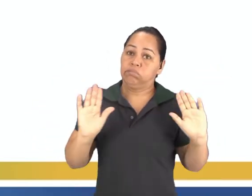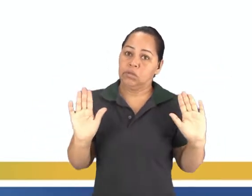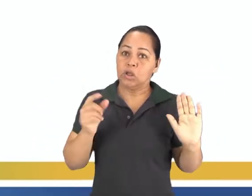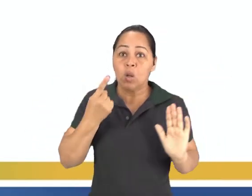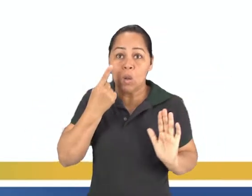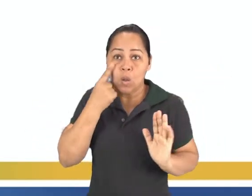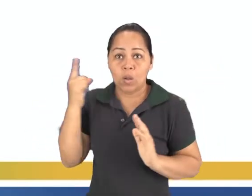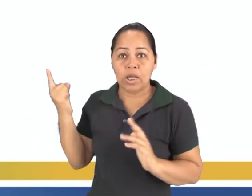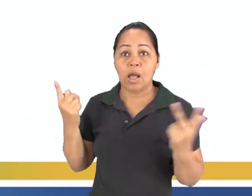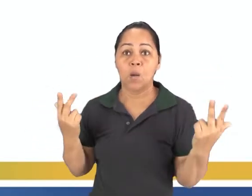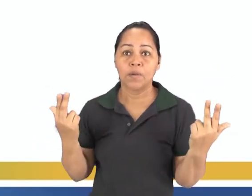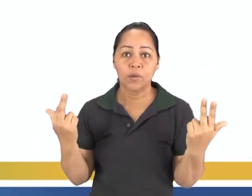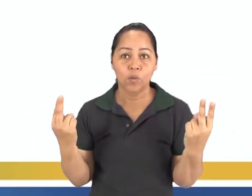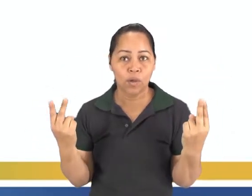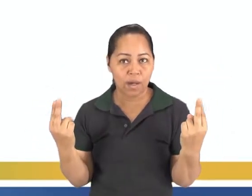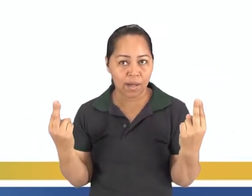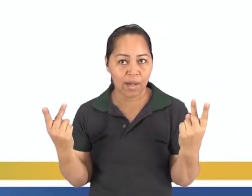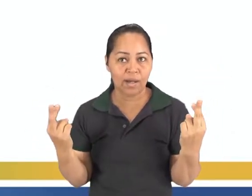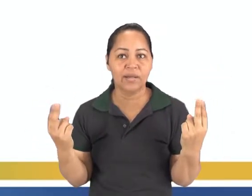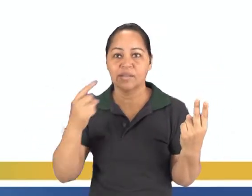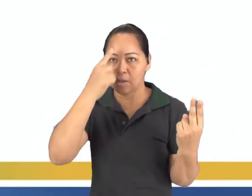figuras congruentes.